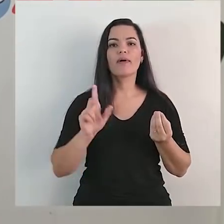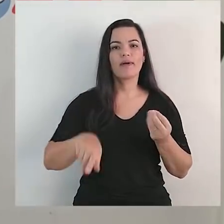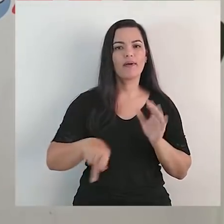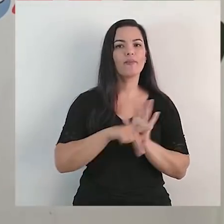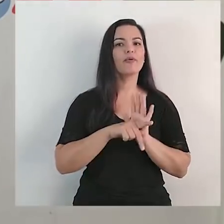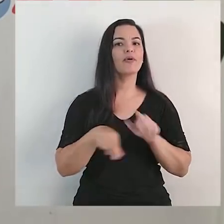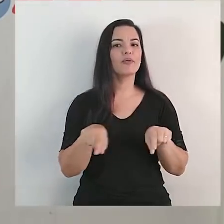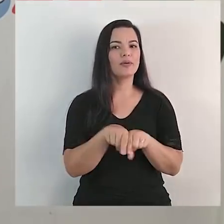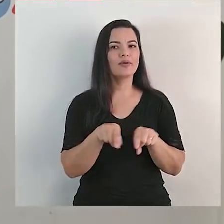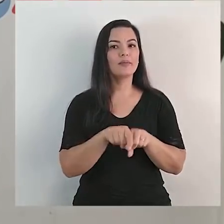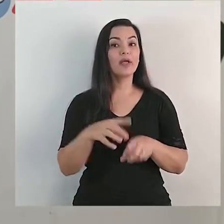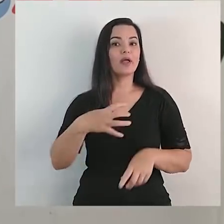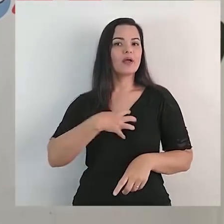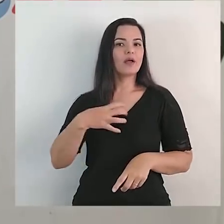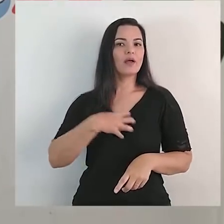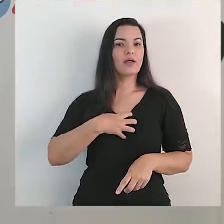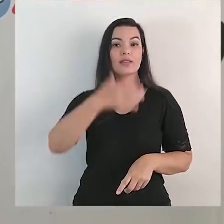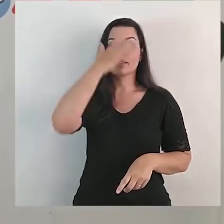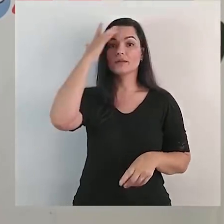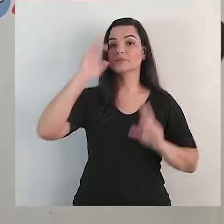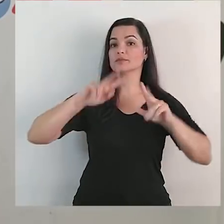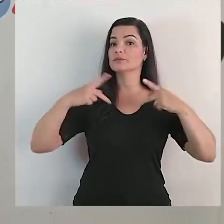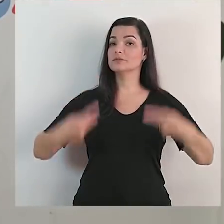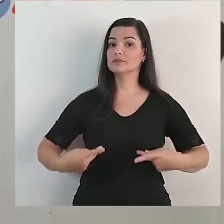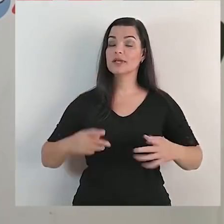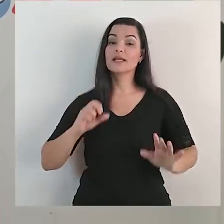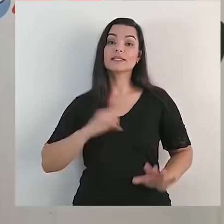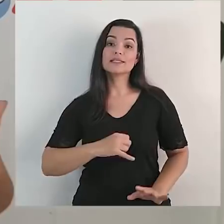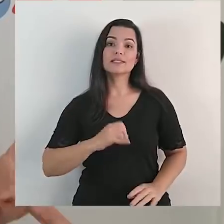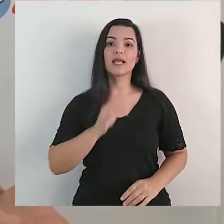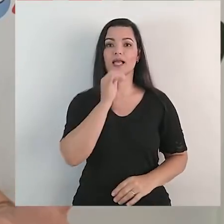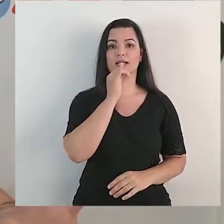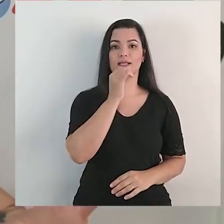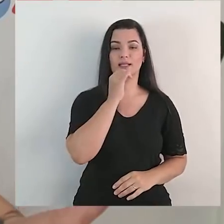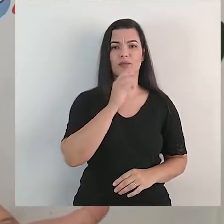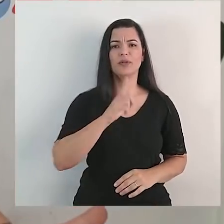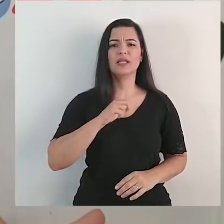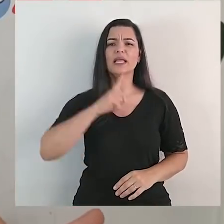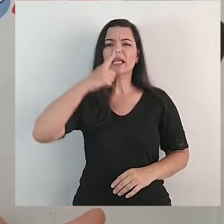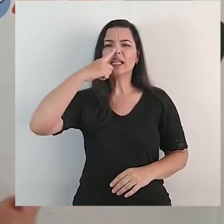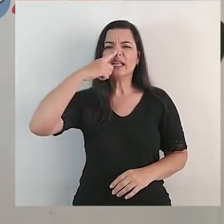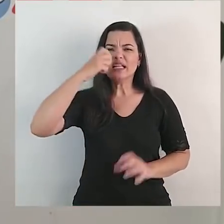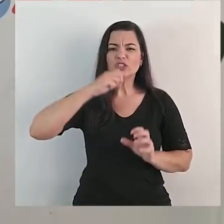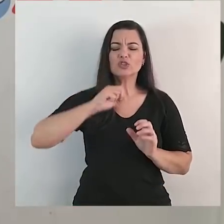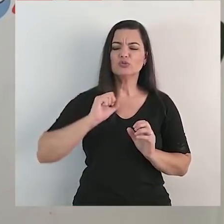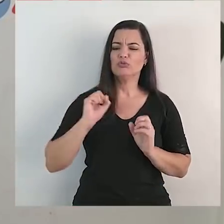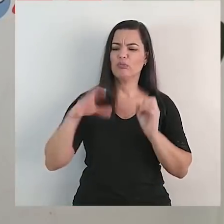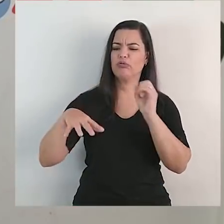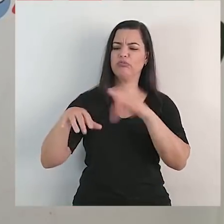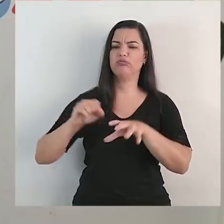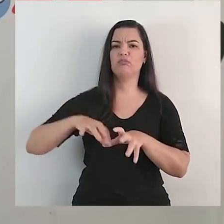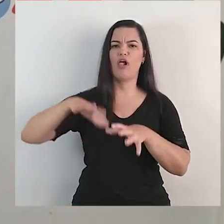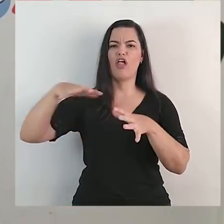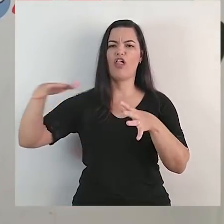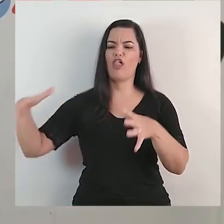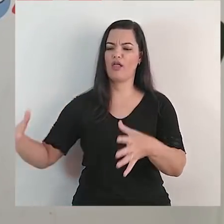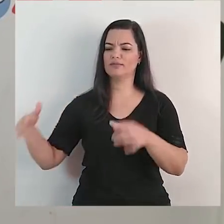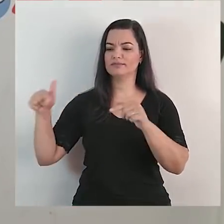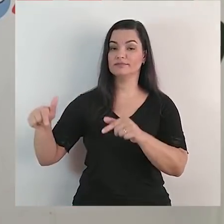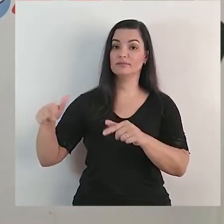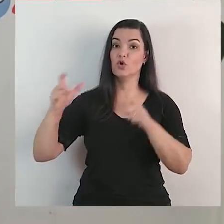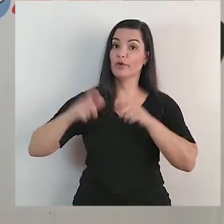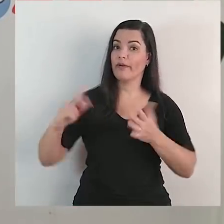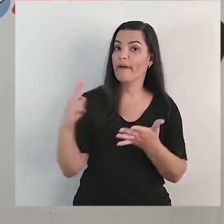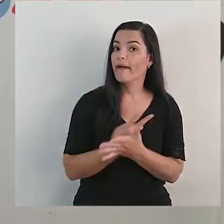estão relacionadas ao nosso comportamento. Se eu tenho muito entulho jogado no lugar